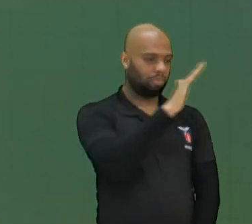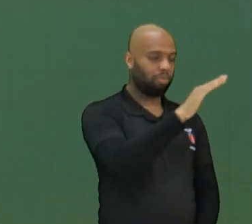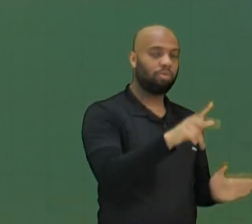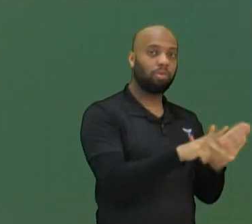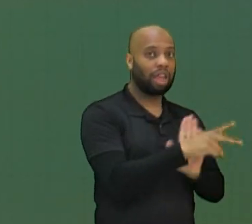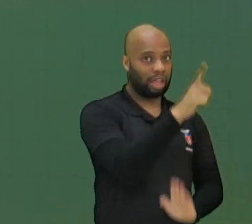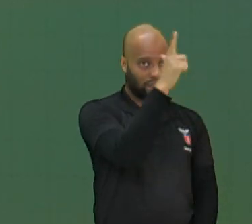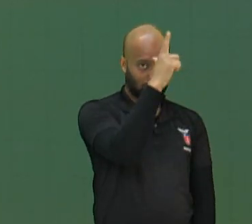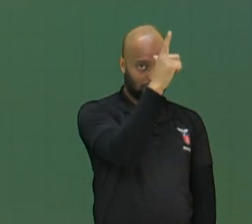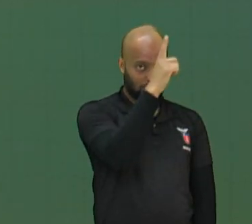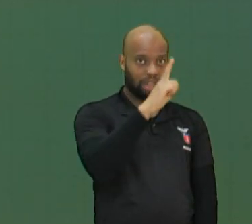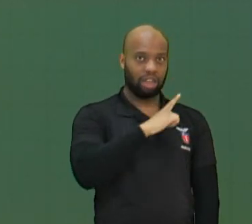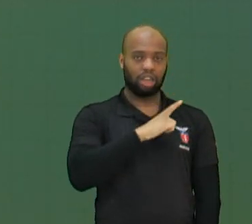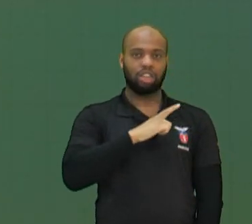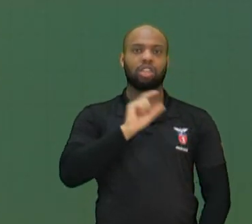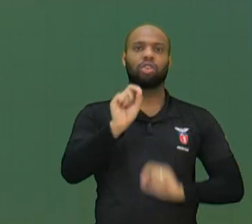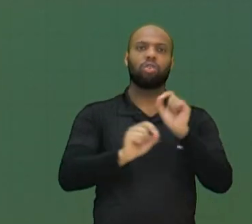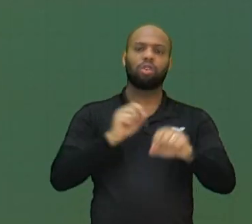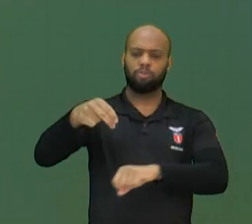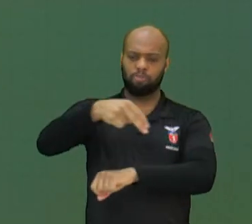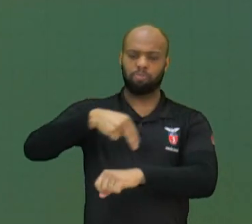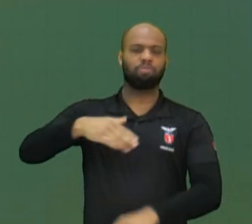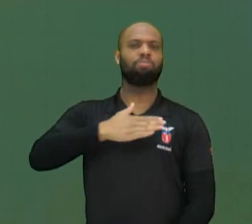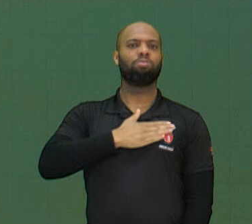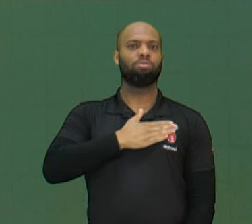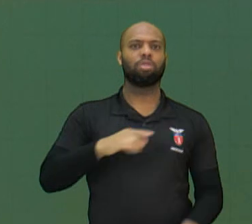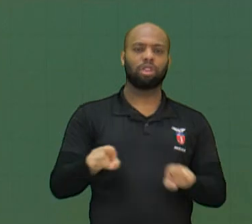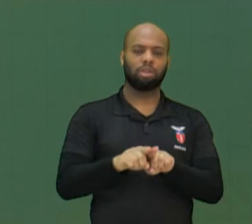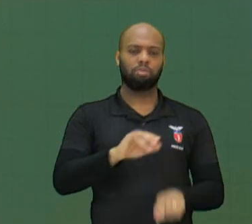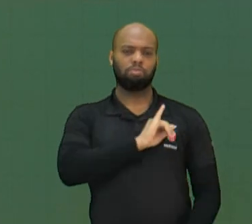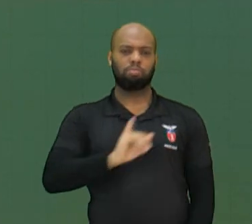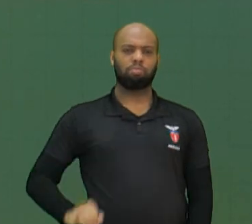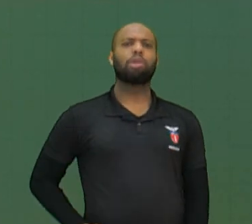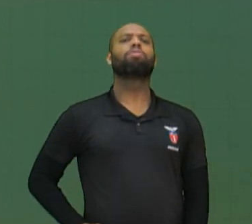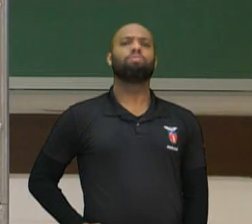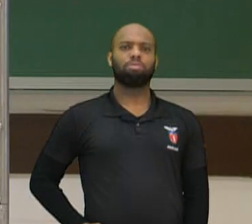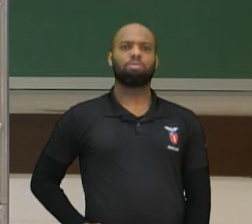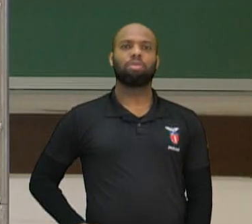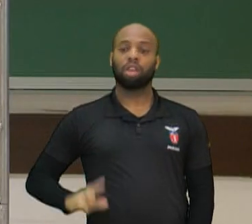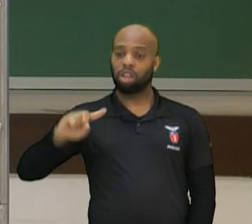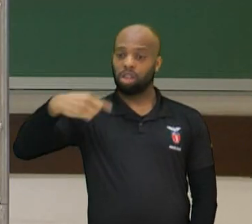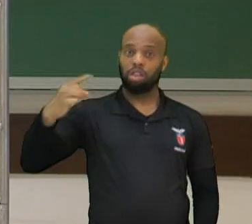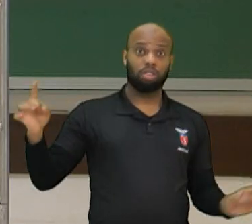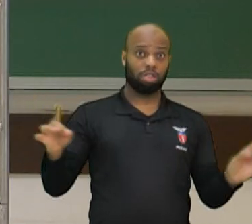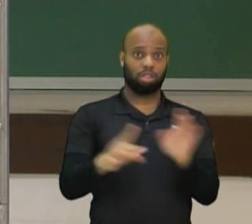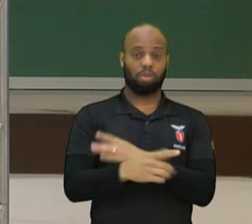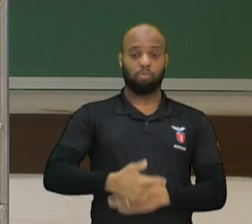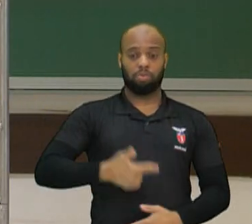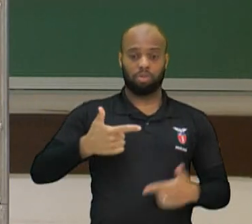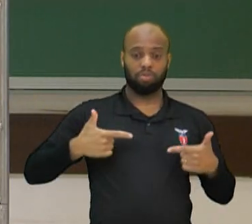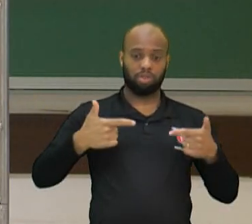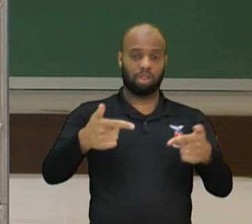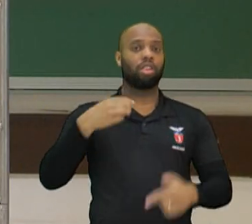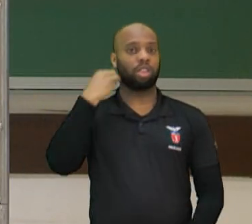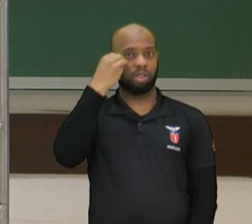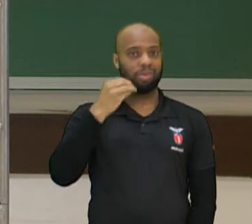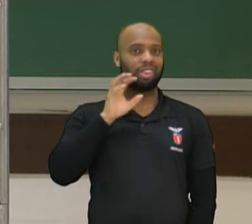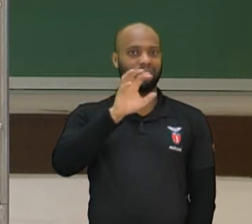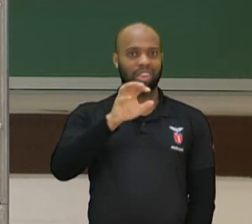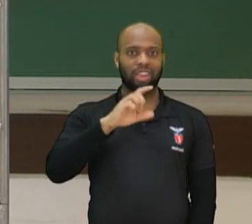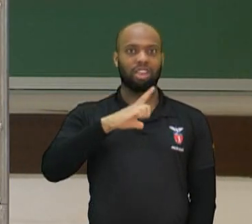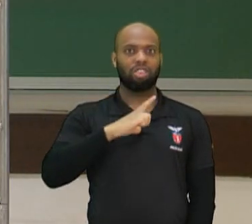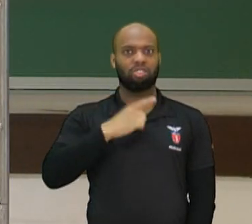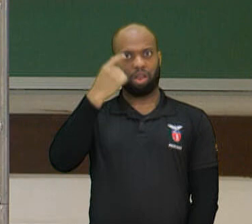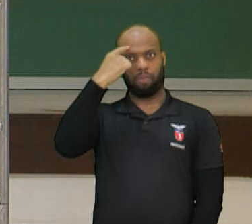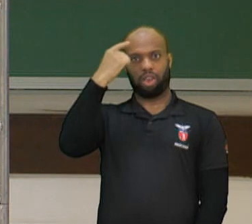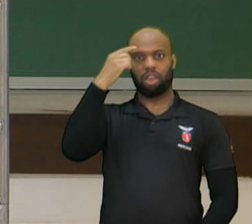foram fortemente nacionalistas e imperialistas. Após a Segunda Guerra, essa experiência estava na